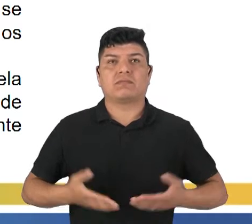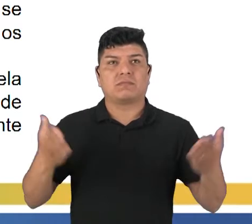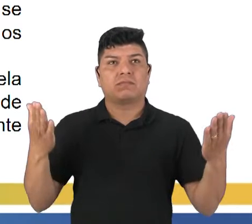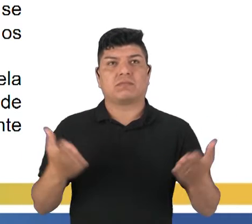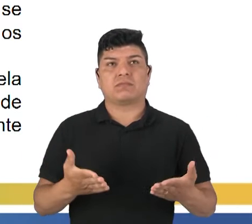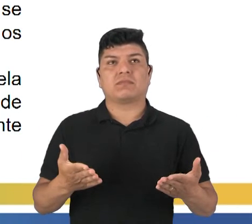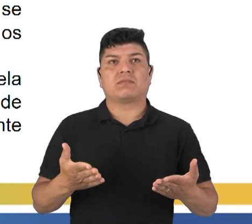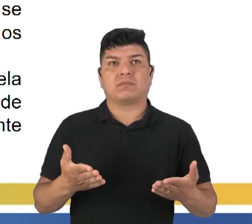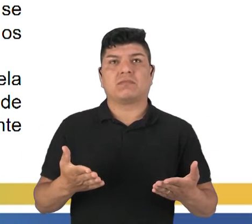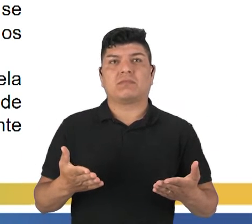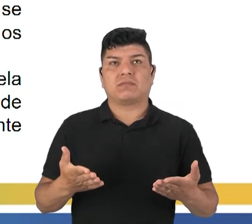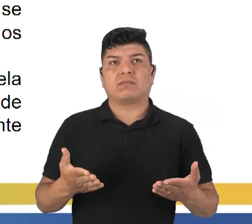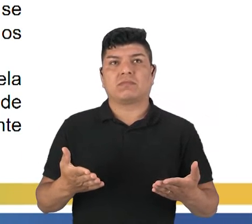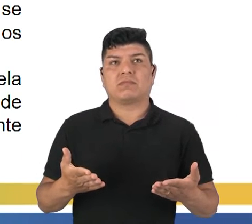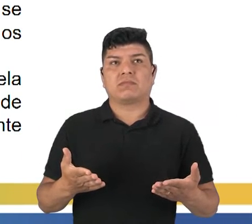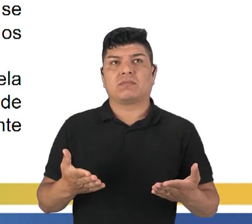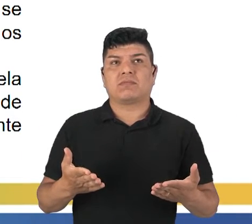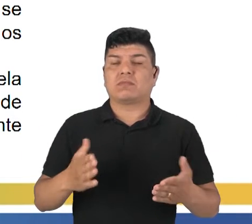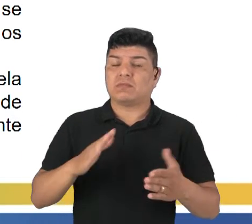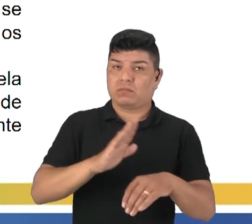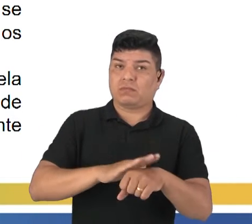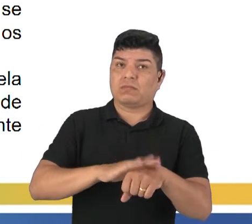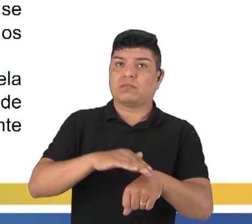adenohipófise, ela secreta em maior